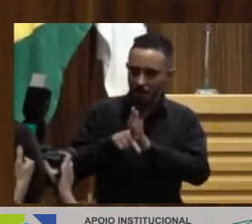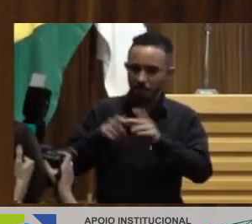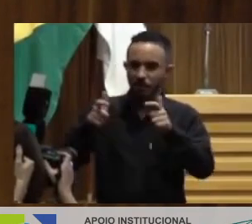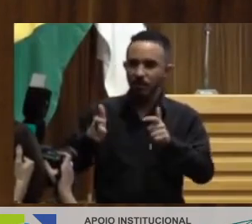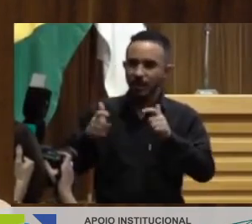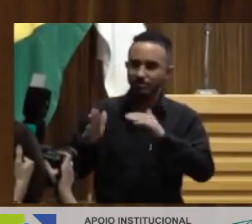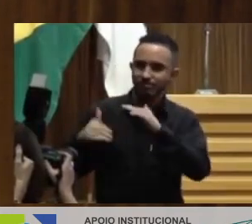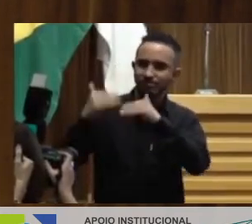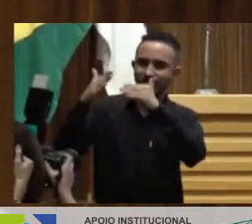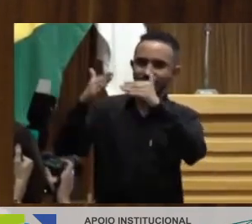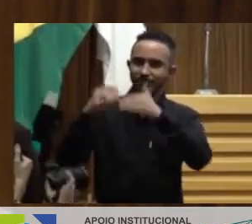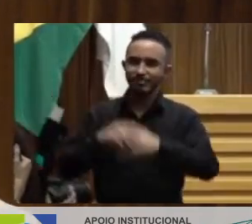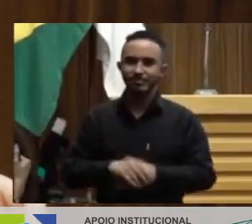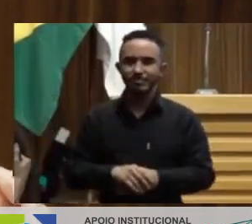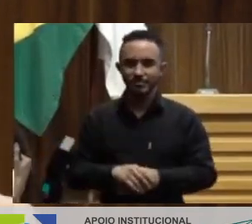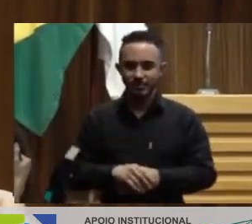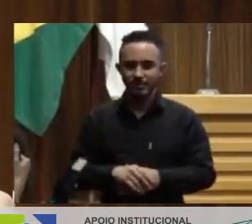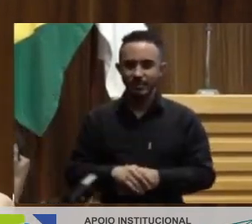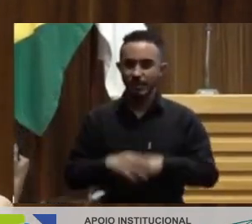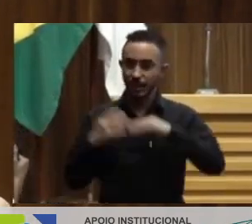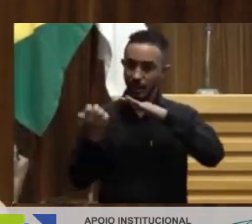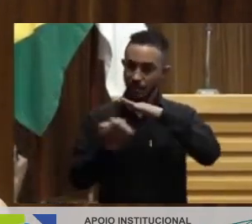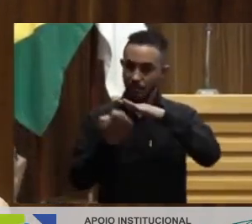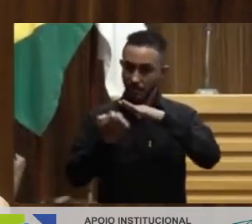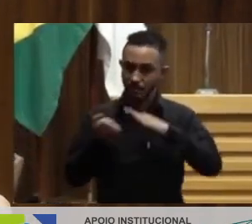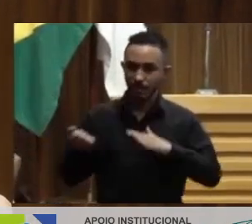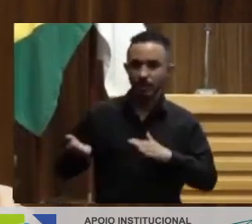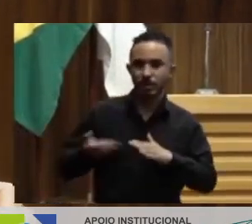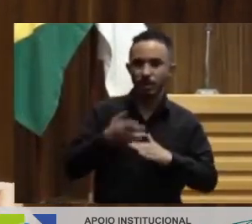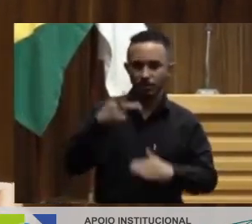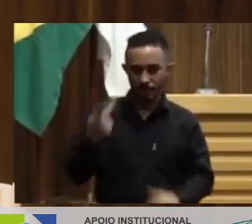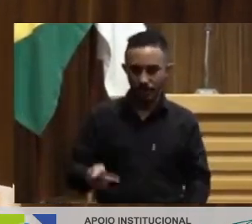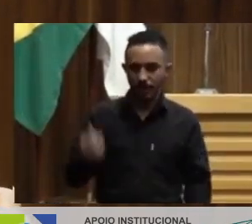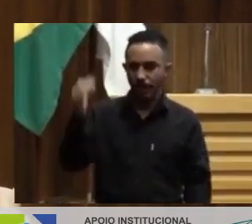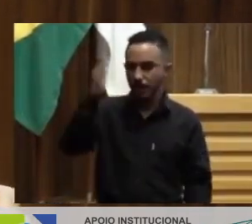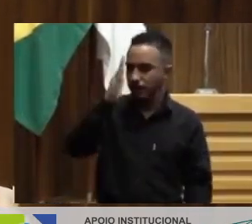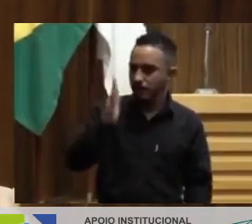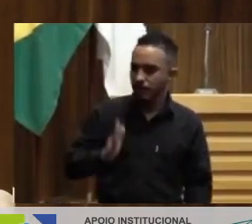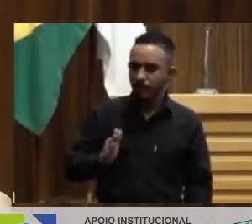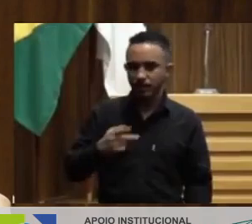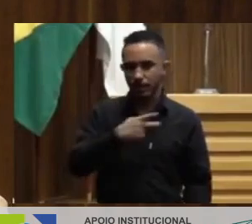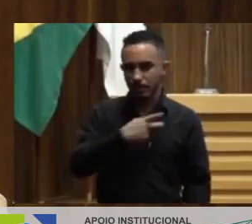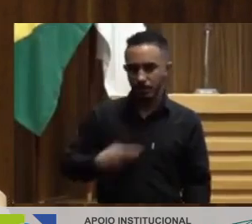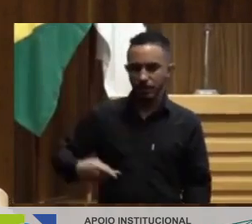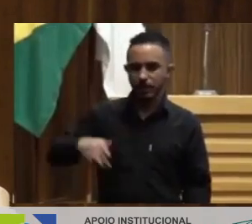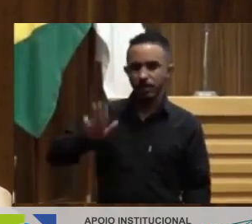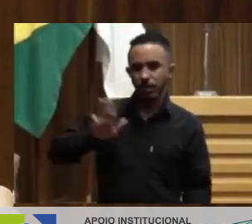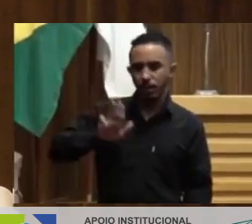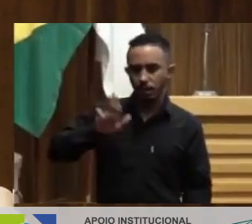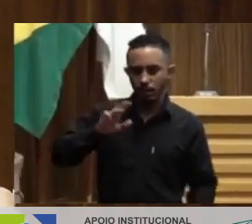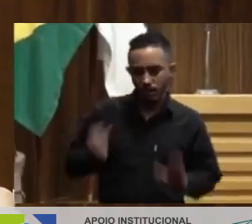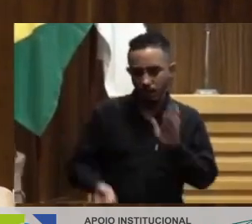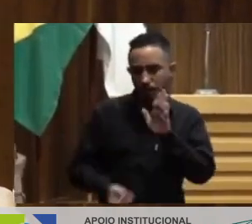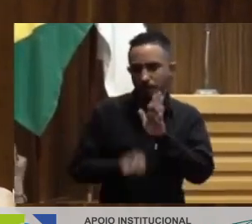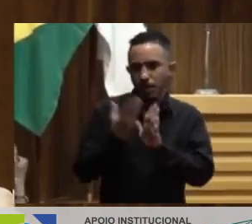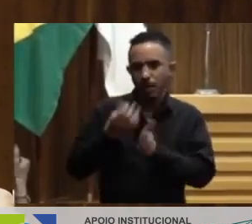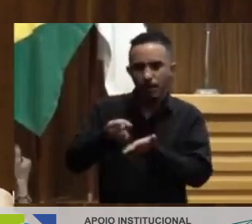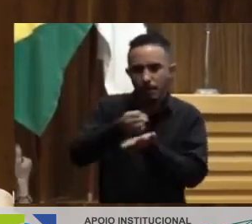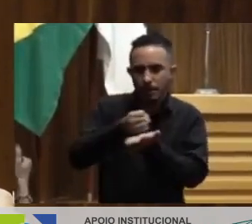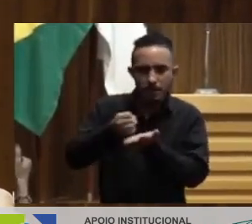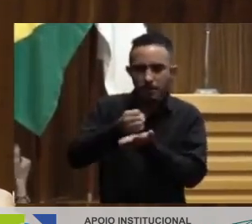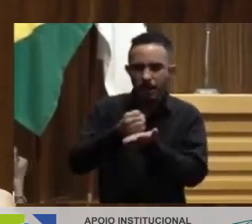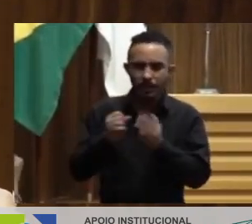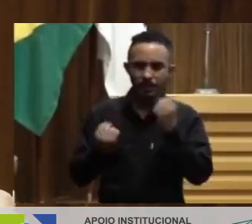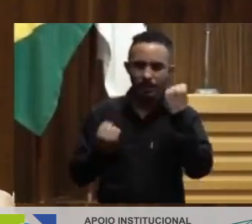desenvolvimento. A nova indústria Brasil, lançada pelo presidente Lula, ela se baseia numa